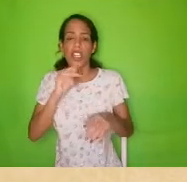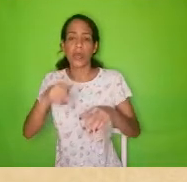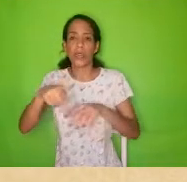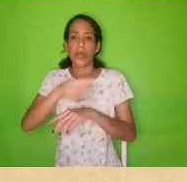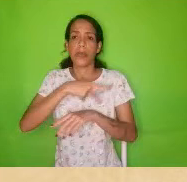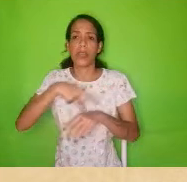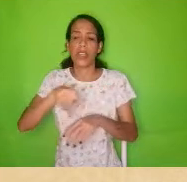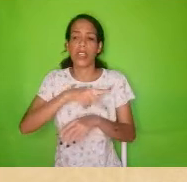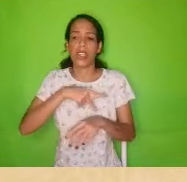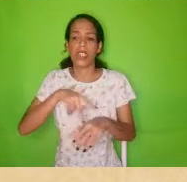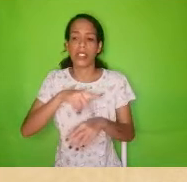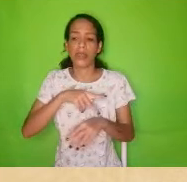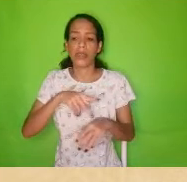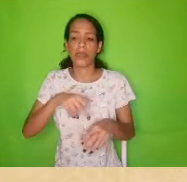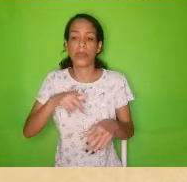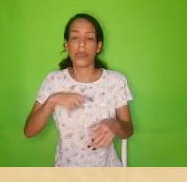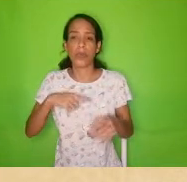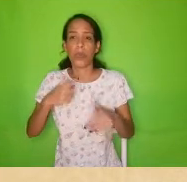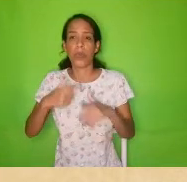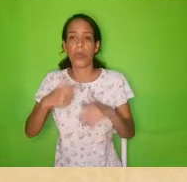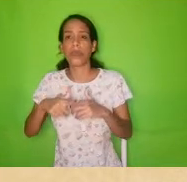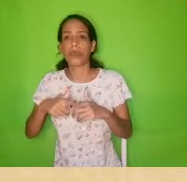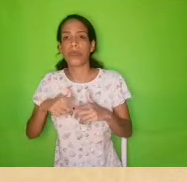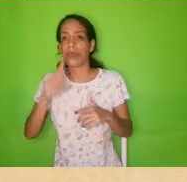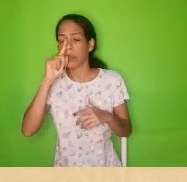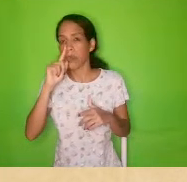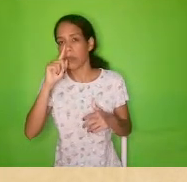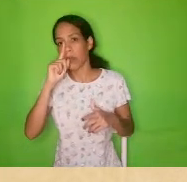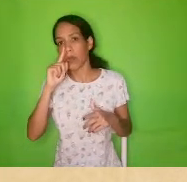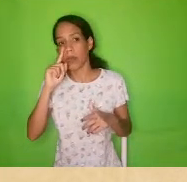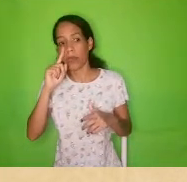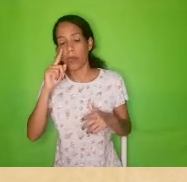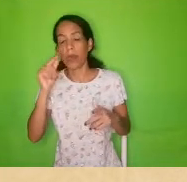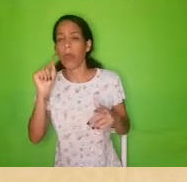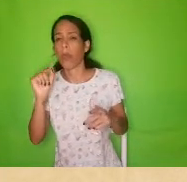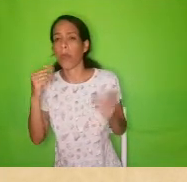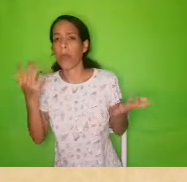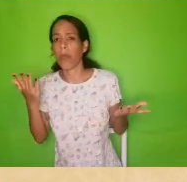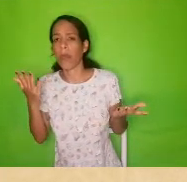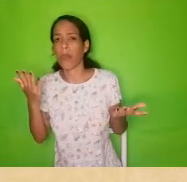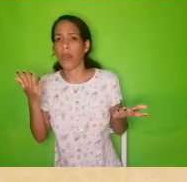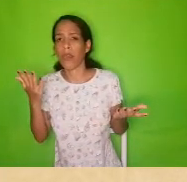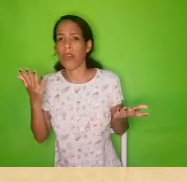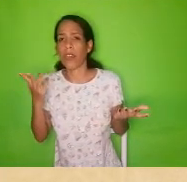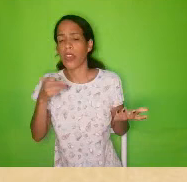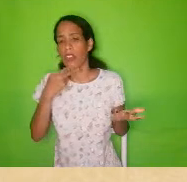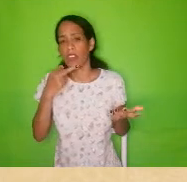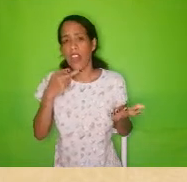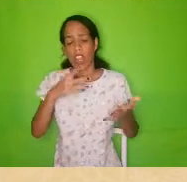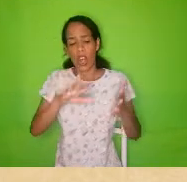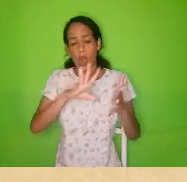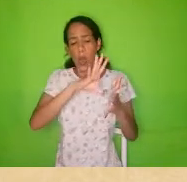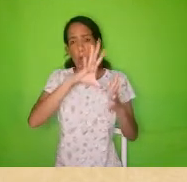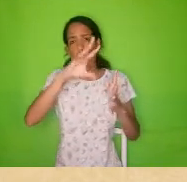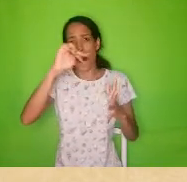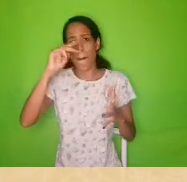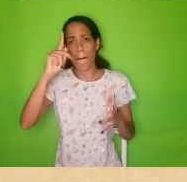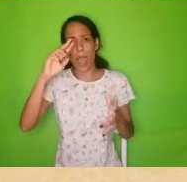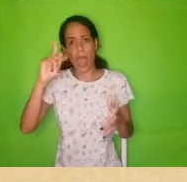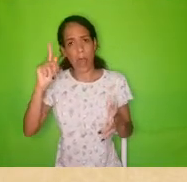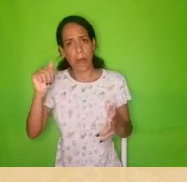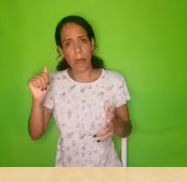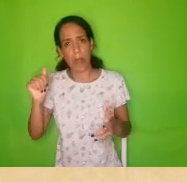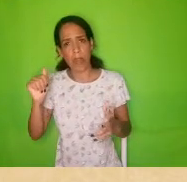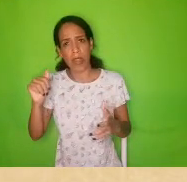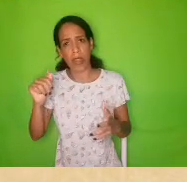o perigo? O perigo é o anacronismo, porque o mapa, né, o mapa do